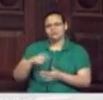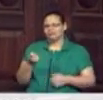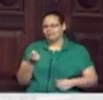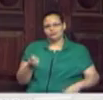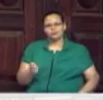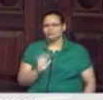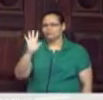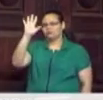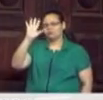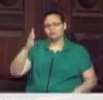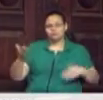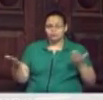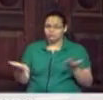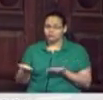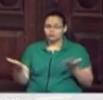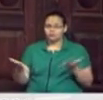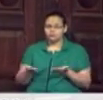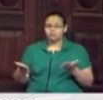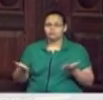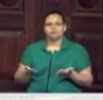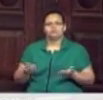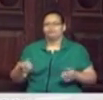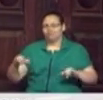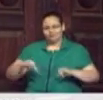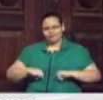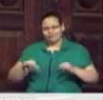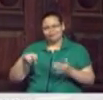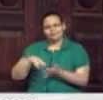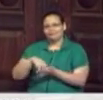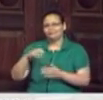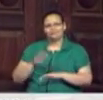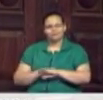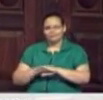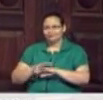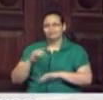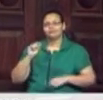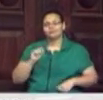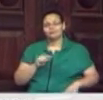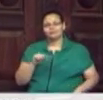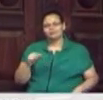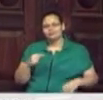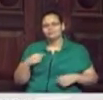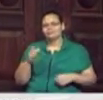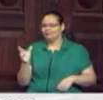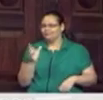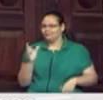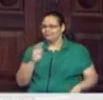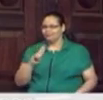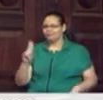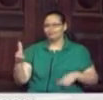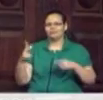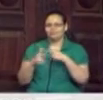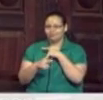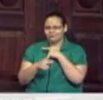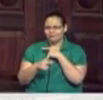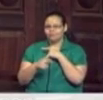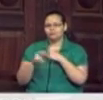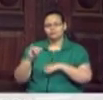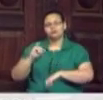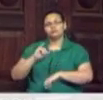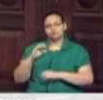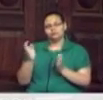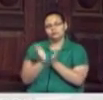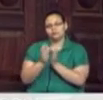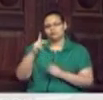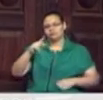altas e agora seja mais penalizada ainda pelo corte do bilhete único. A bancada do